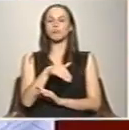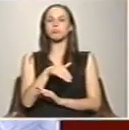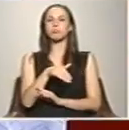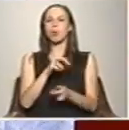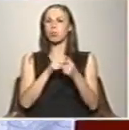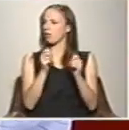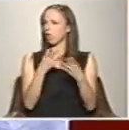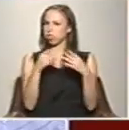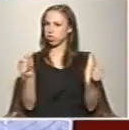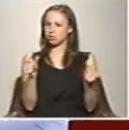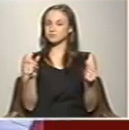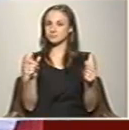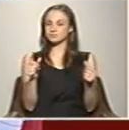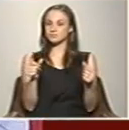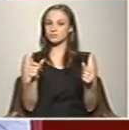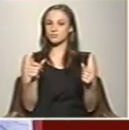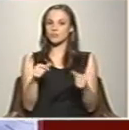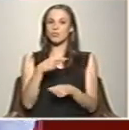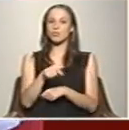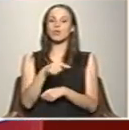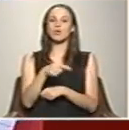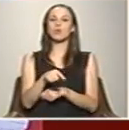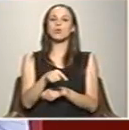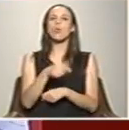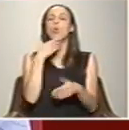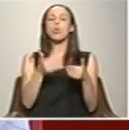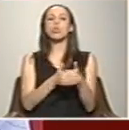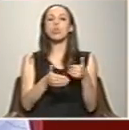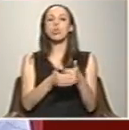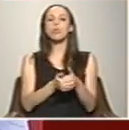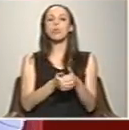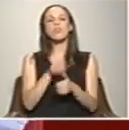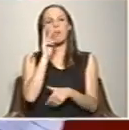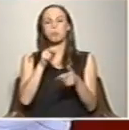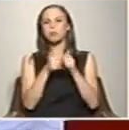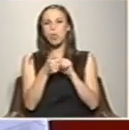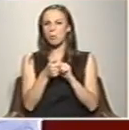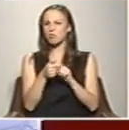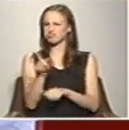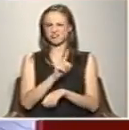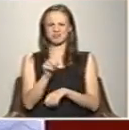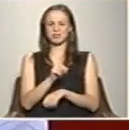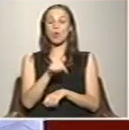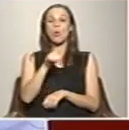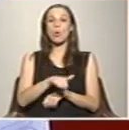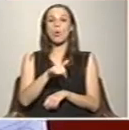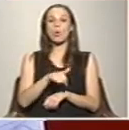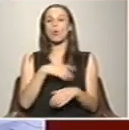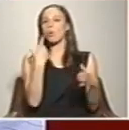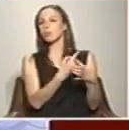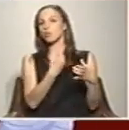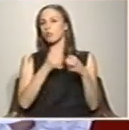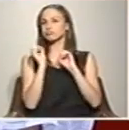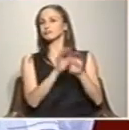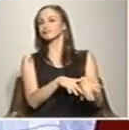destes problemas. Em síntese, o ser idoso não é, como já vimos, um problema. Hoje, a questão do abandono é uma questão, e